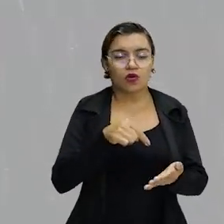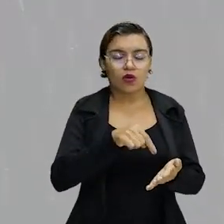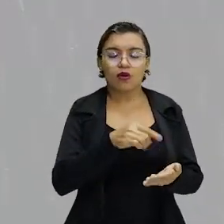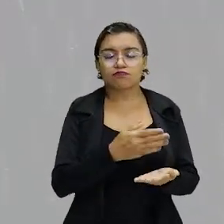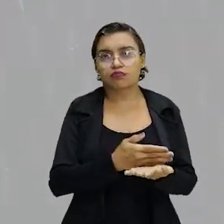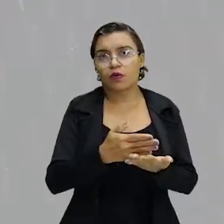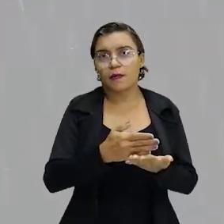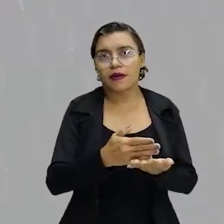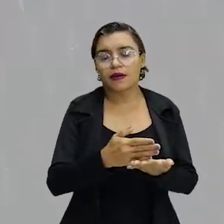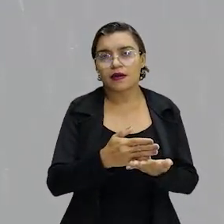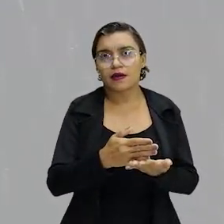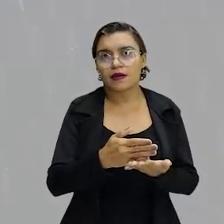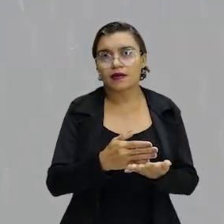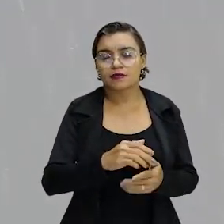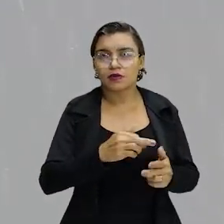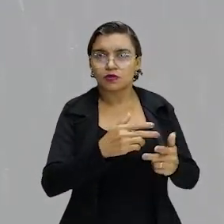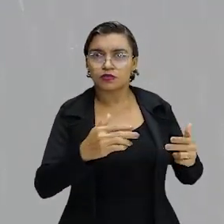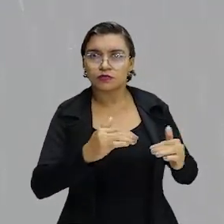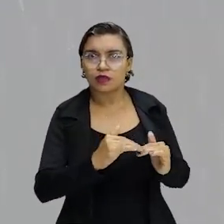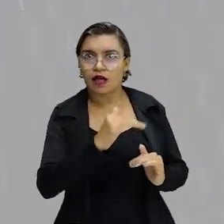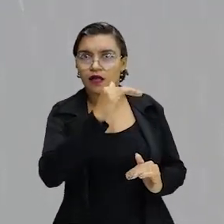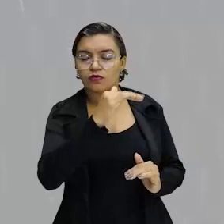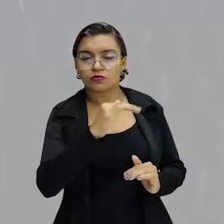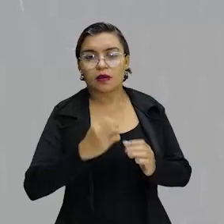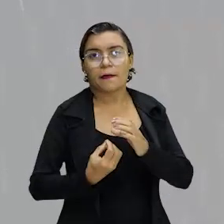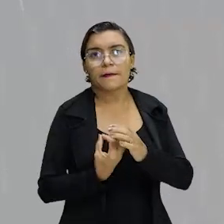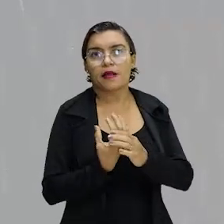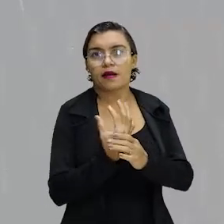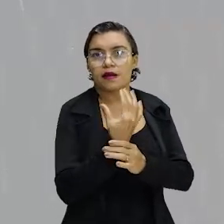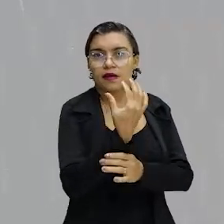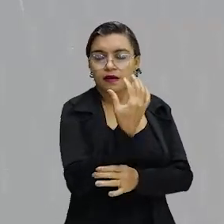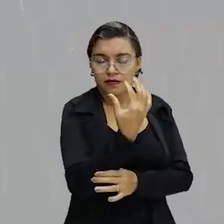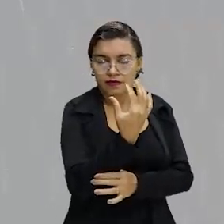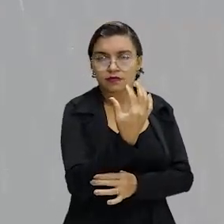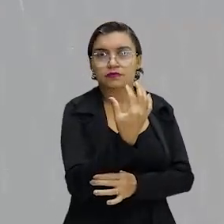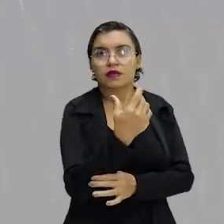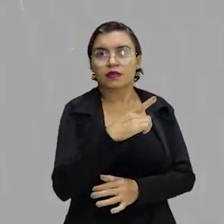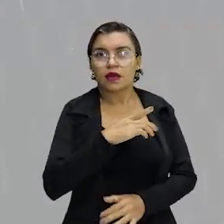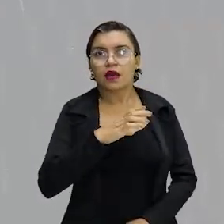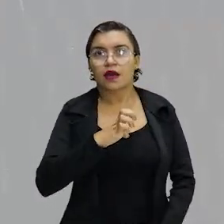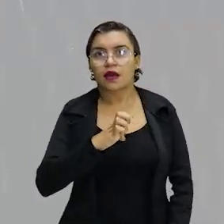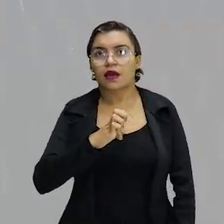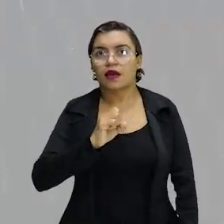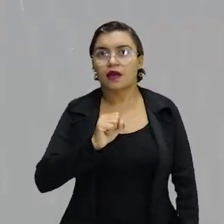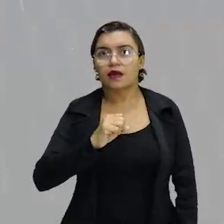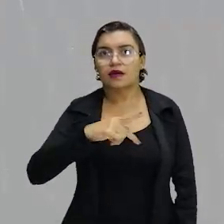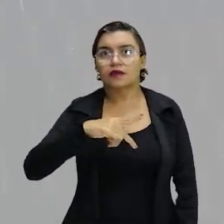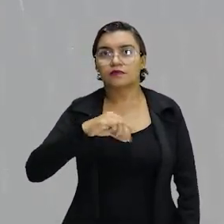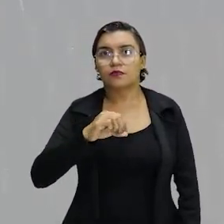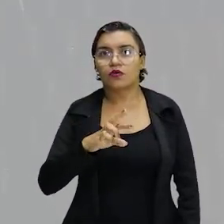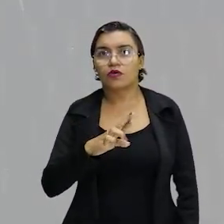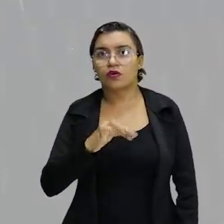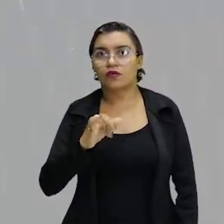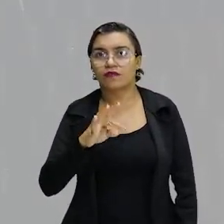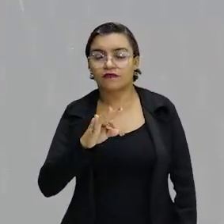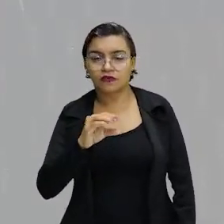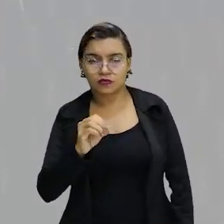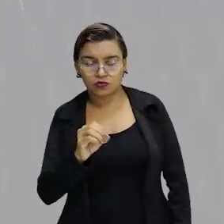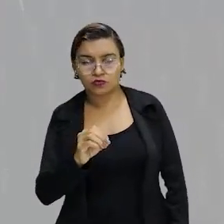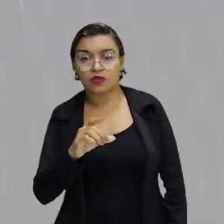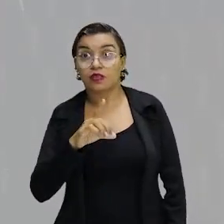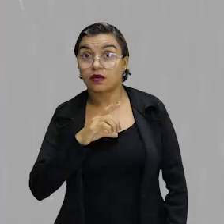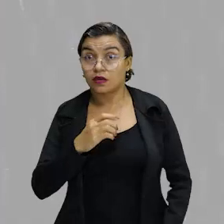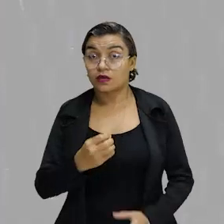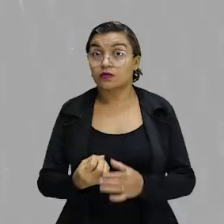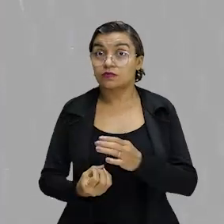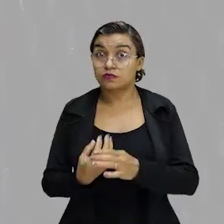adulto diploide, no caso das plantas. As plantas elas têm o esporófito, certo, pessoal? O esporófito é um indivíduo produtor